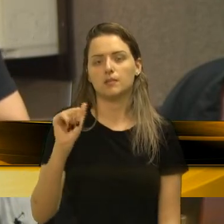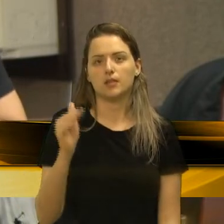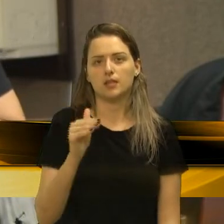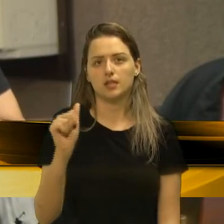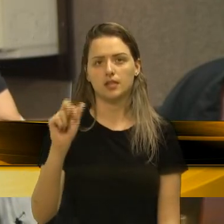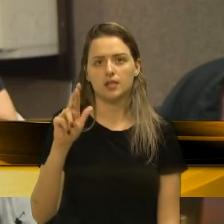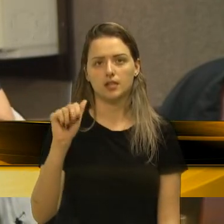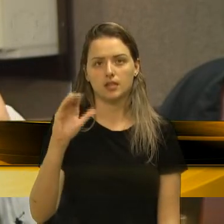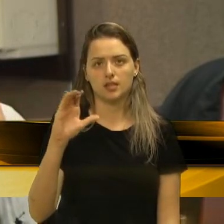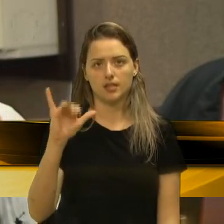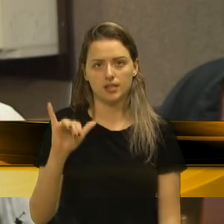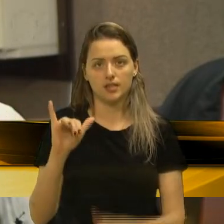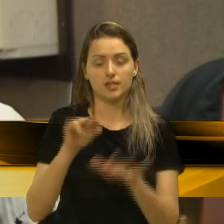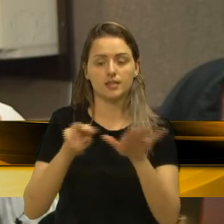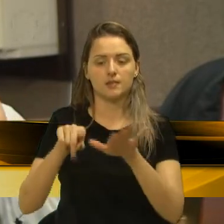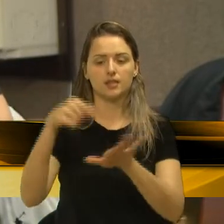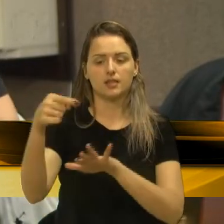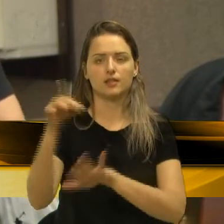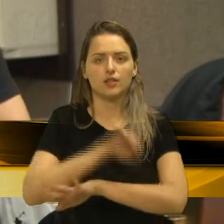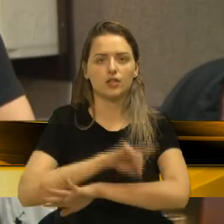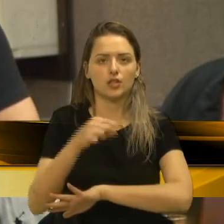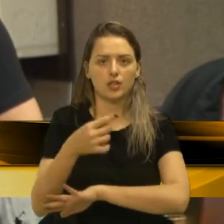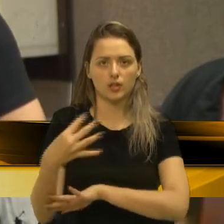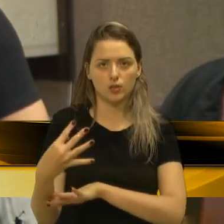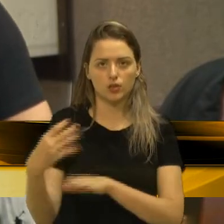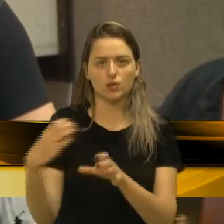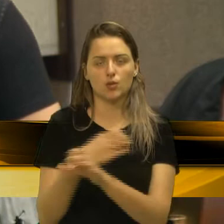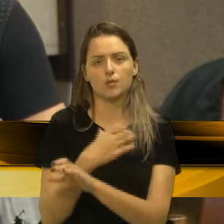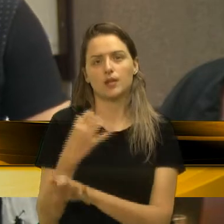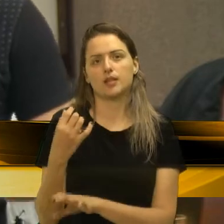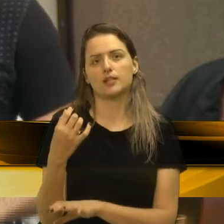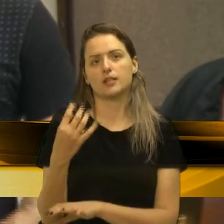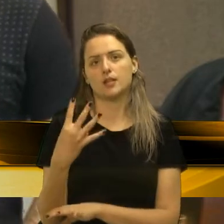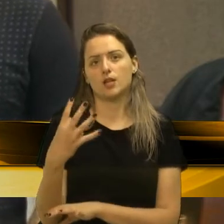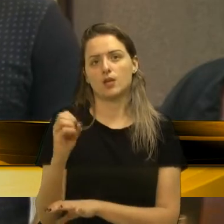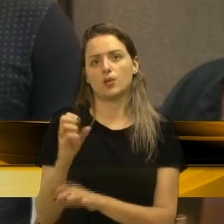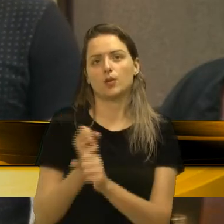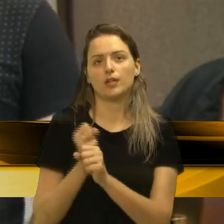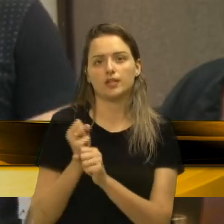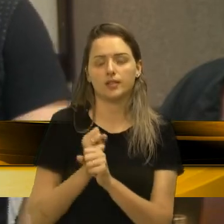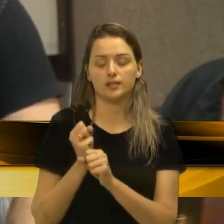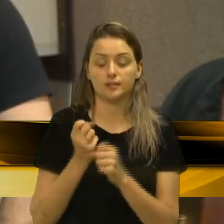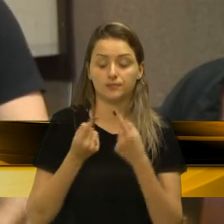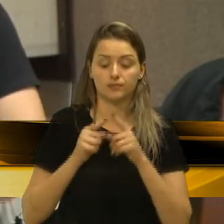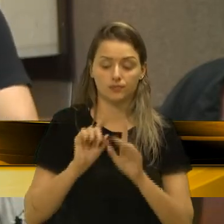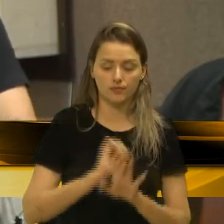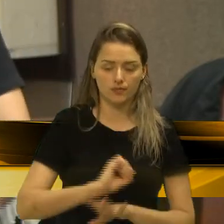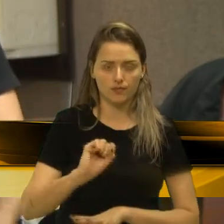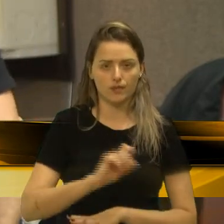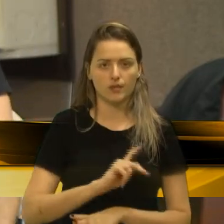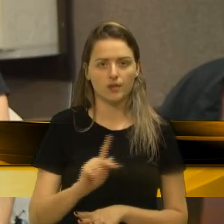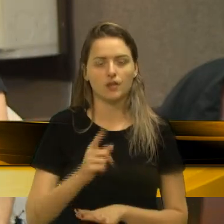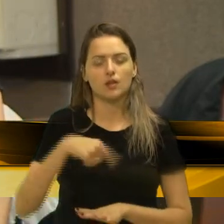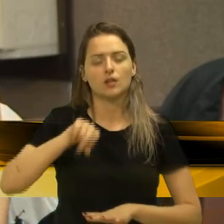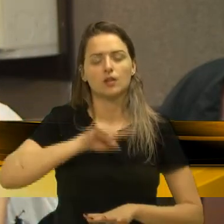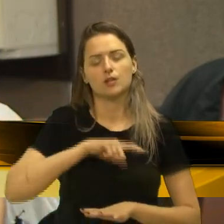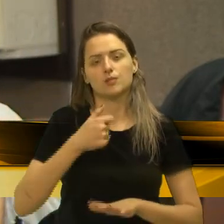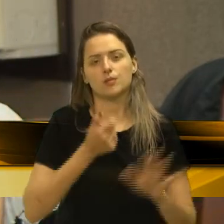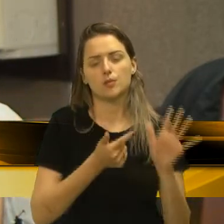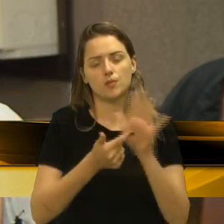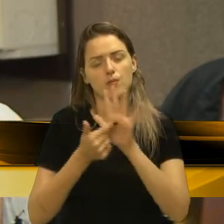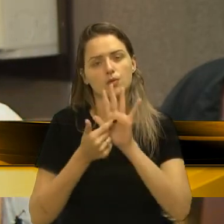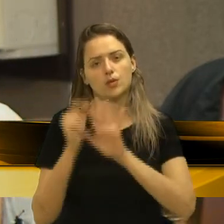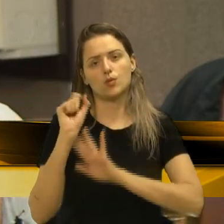14, seus 40 anos de história lá no bairro Santa Lúcia Coab. Mas, senhor presidente, nós temos que destacar